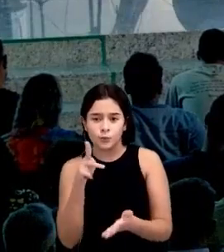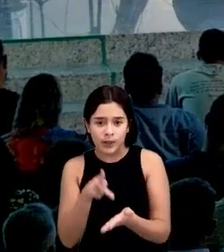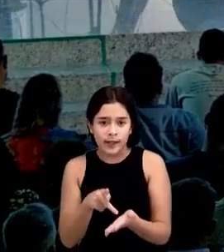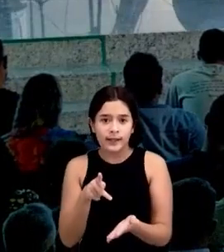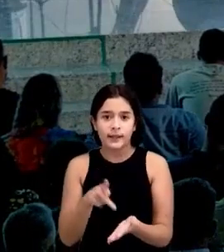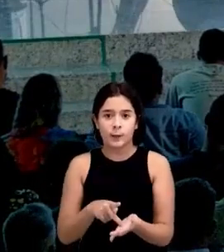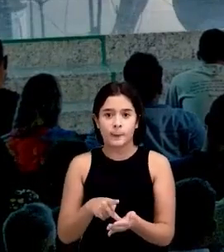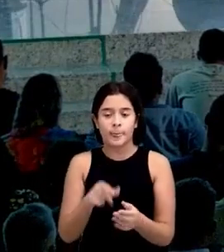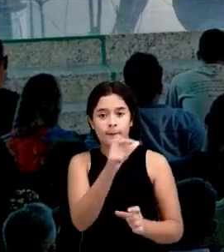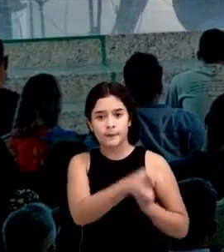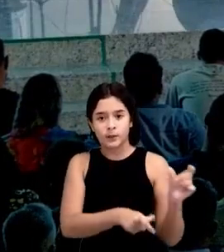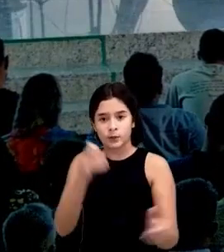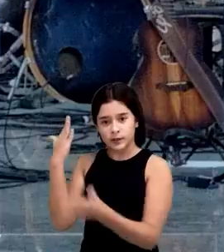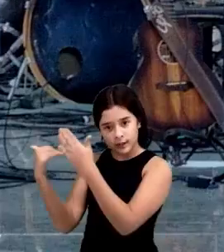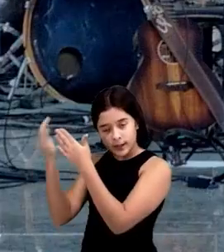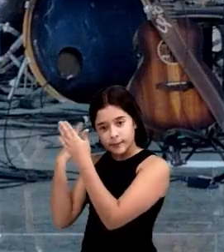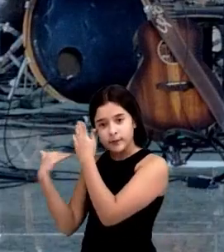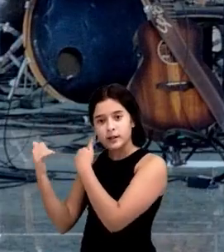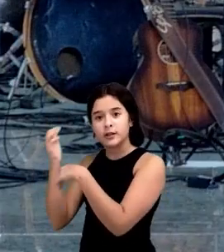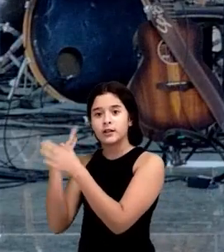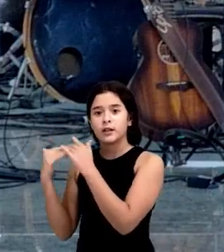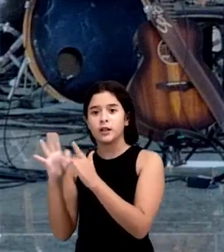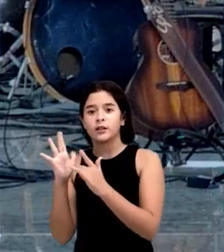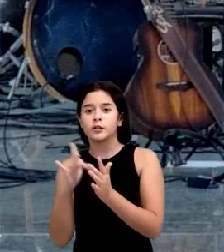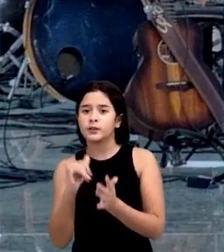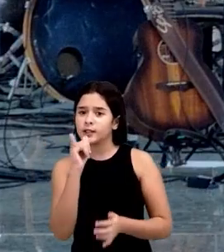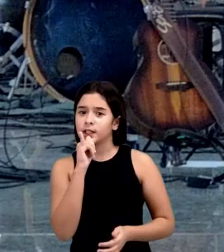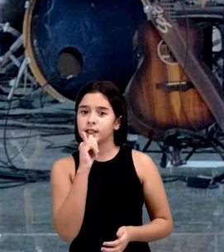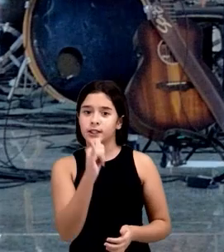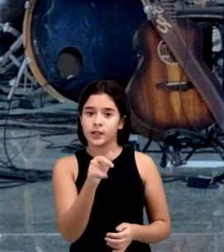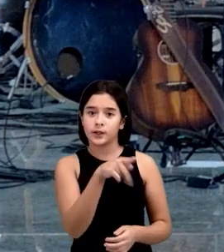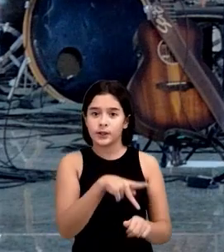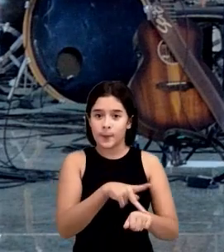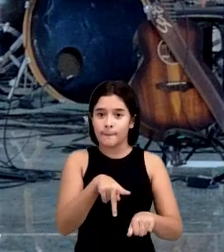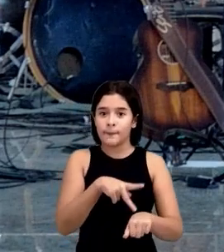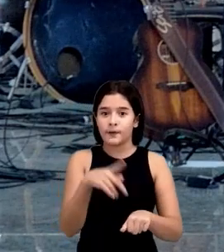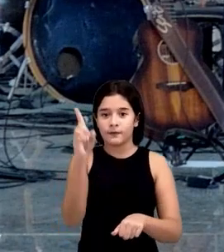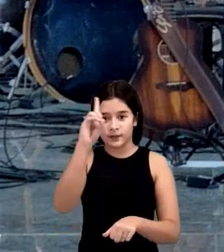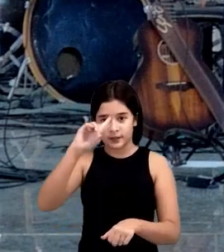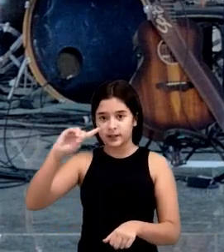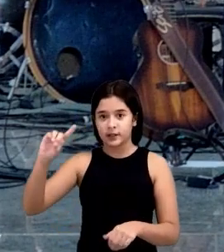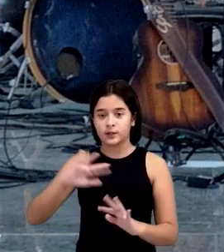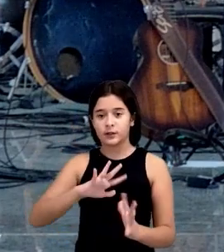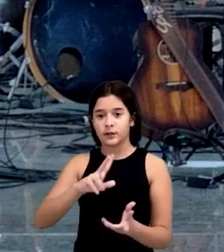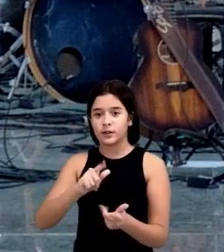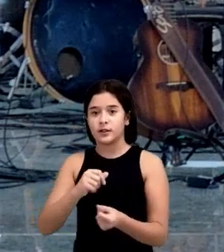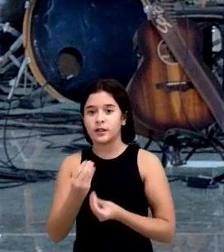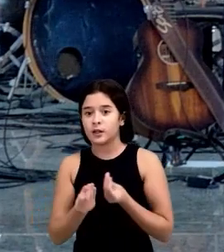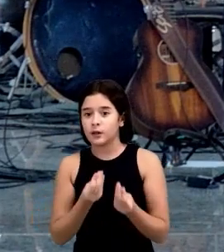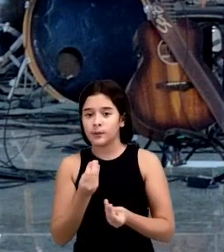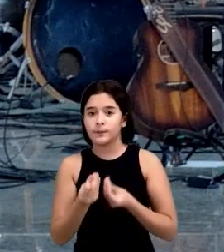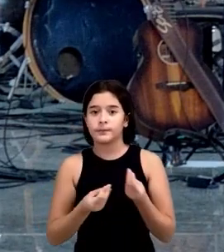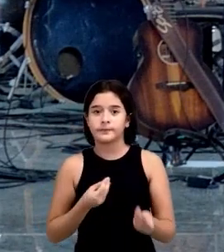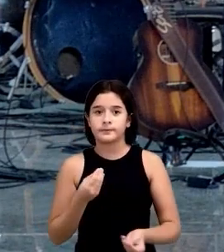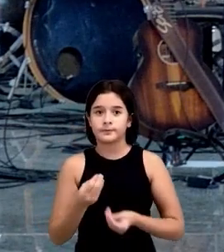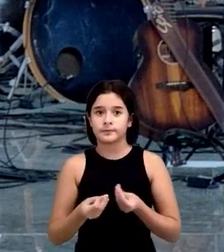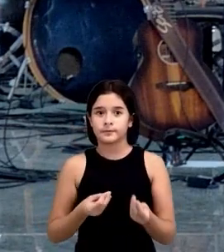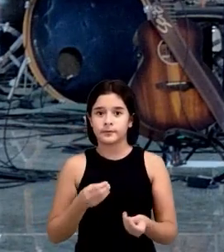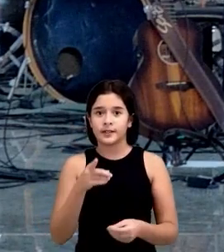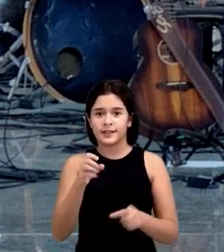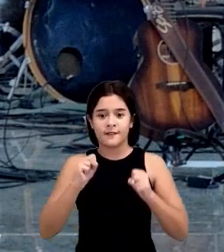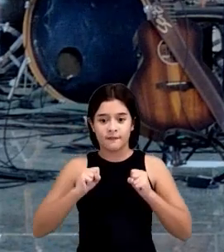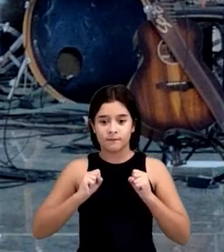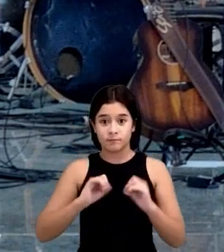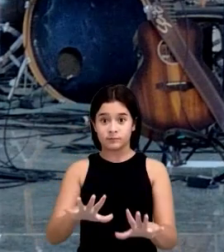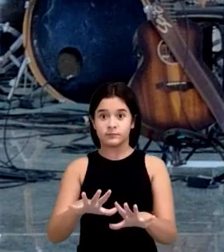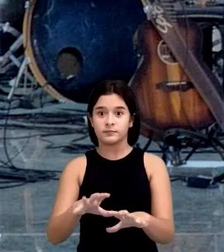povo de Deus no mundo é como se fosse este farol que brilha à noite.